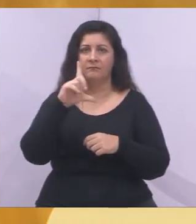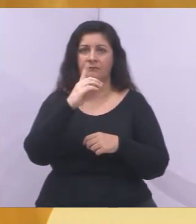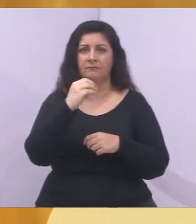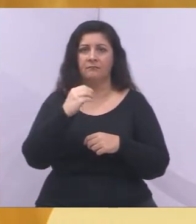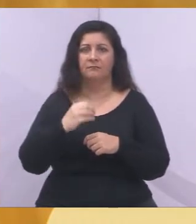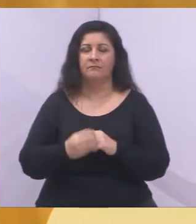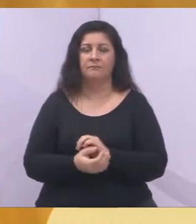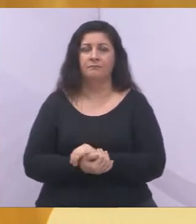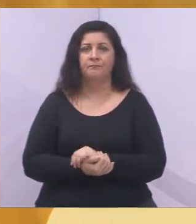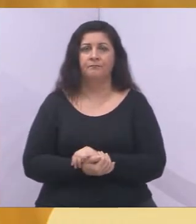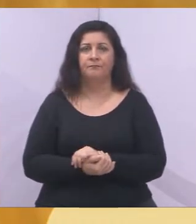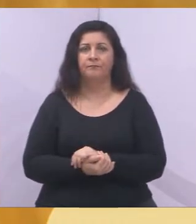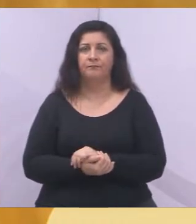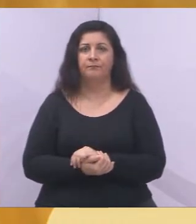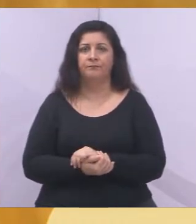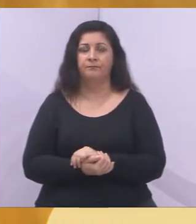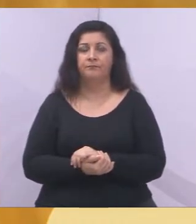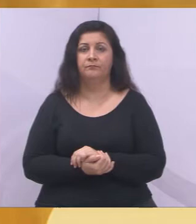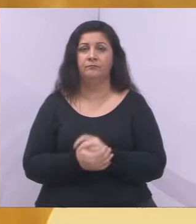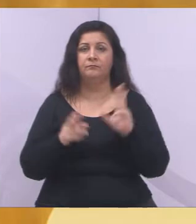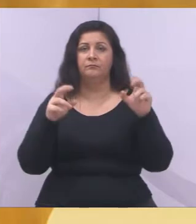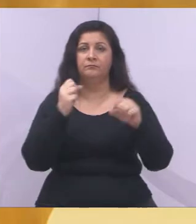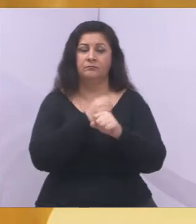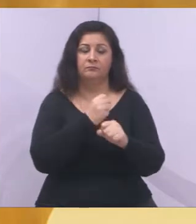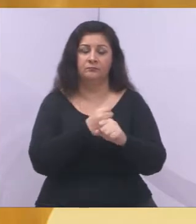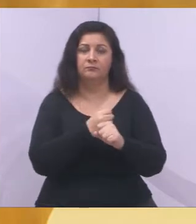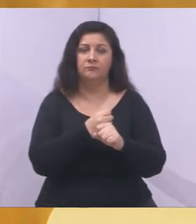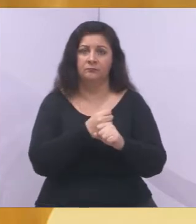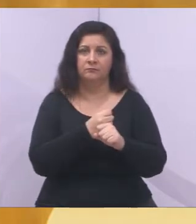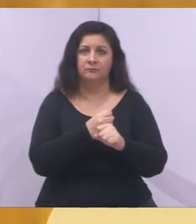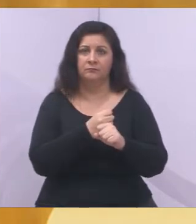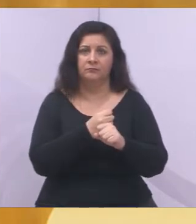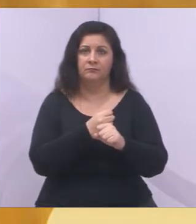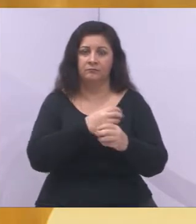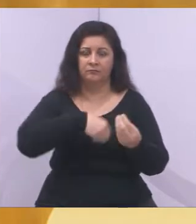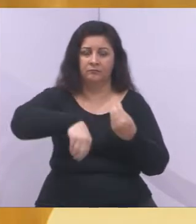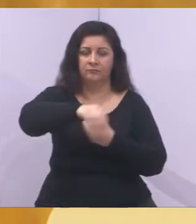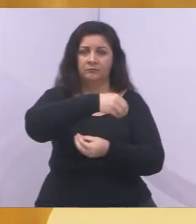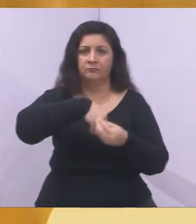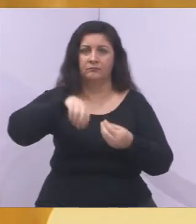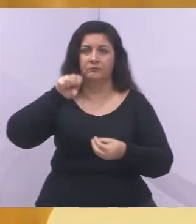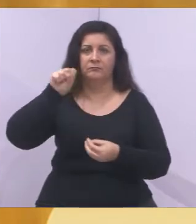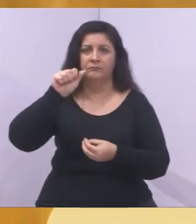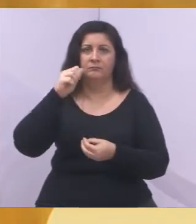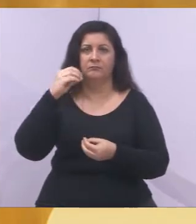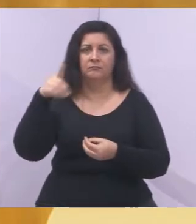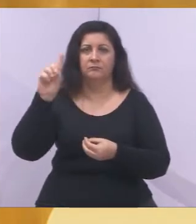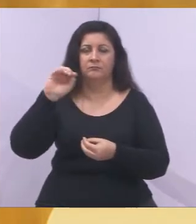aqui, com relação às obras ali da região do São João, Jacinto.